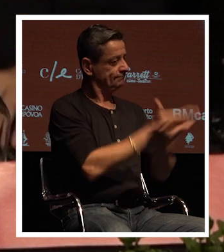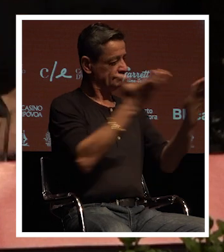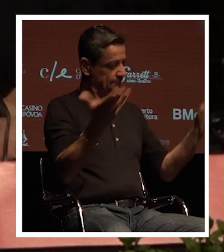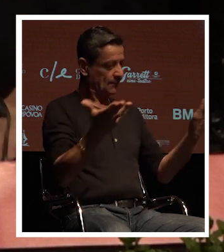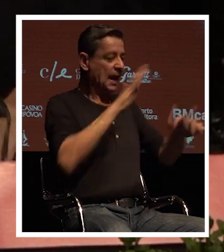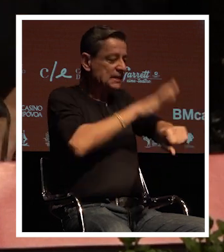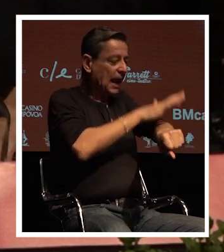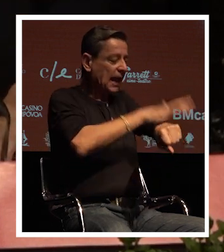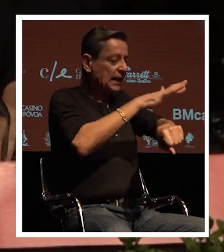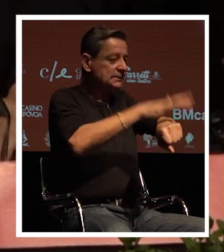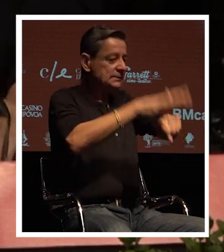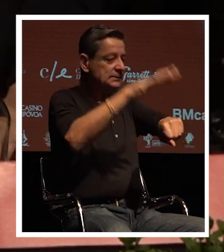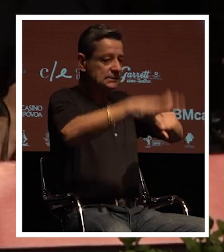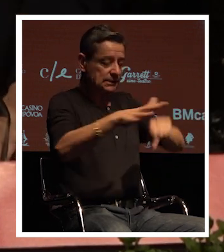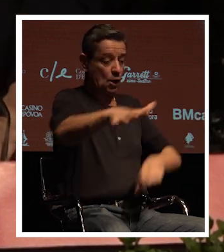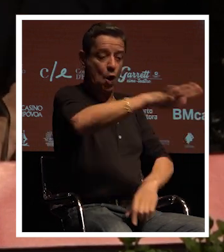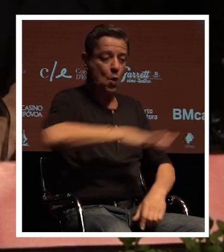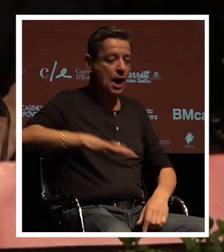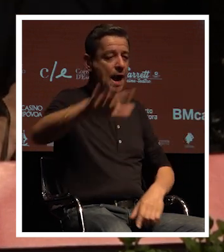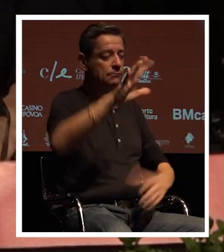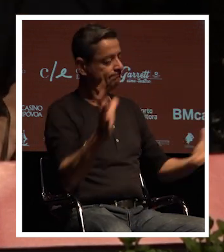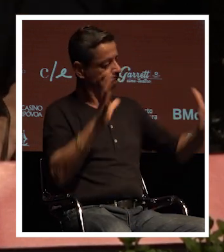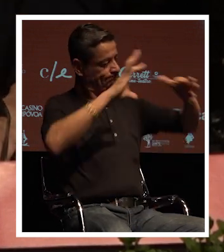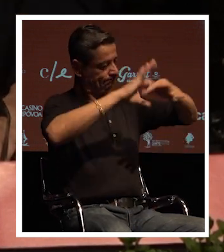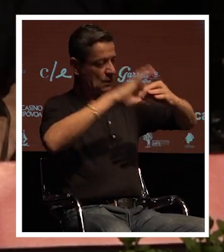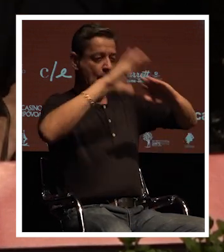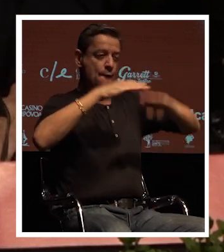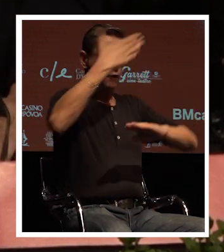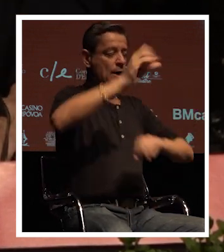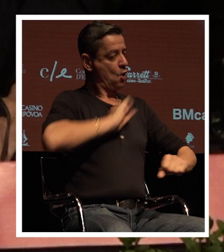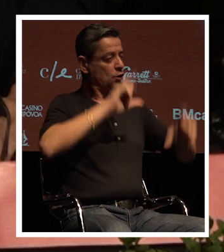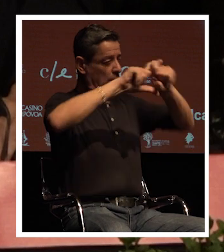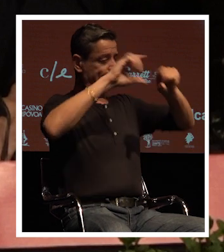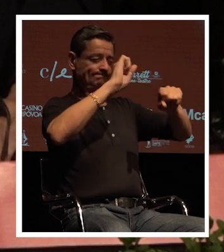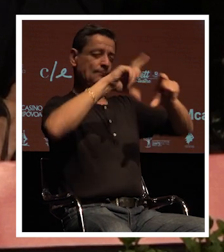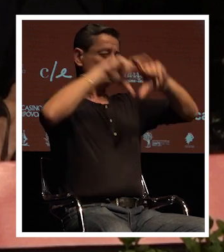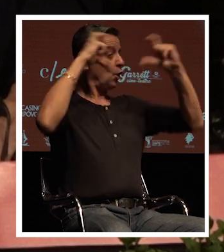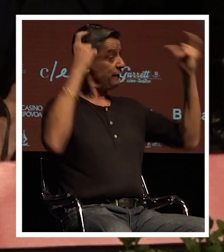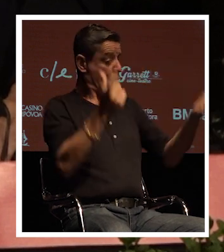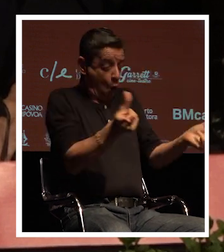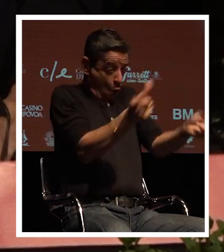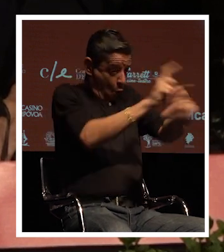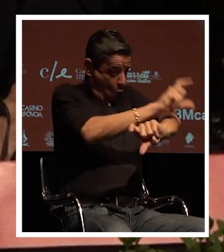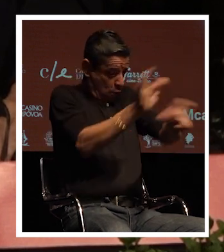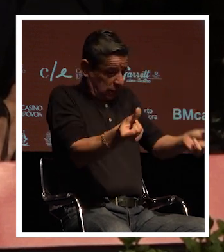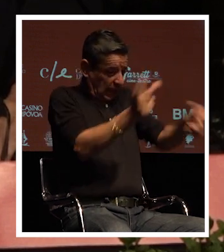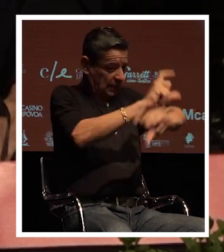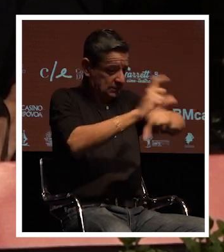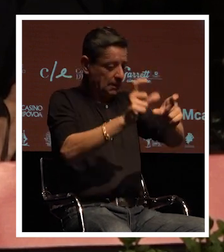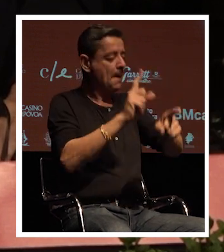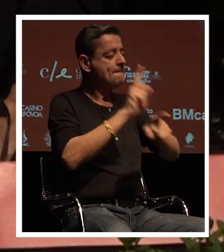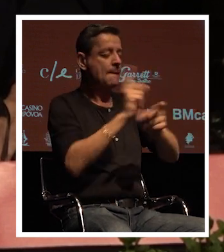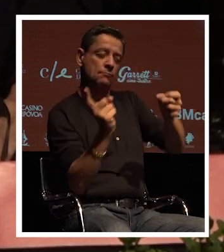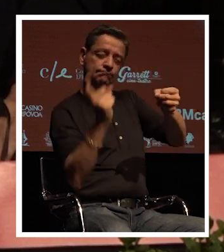as raízes para esse lugar a que pertencemos fora da nossa geografia tempo ou contexto porque pertencemos a uma